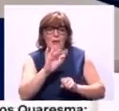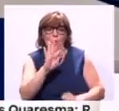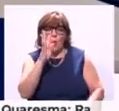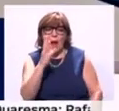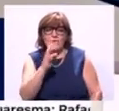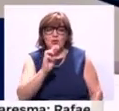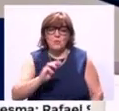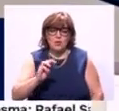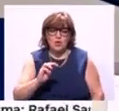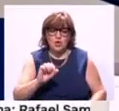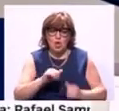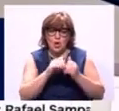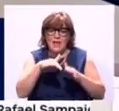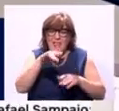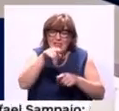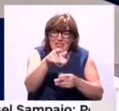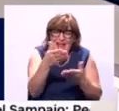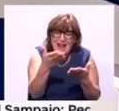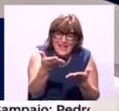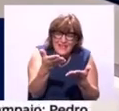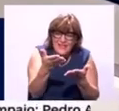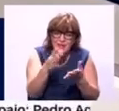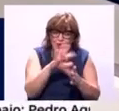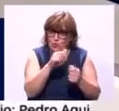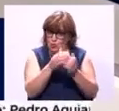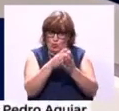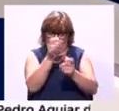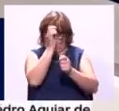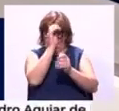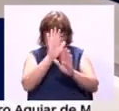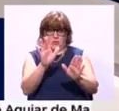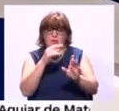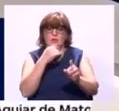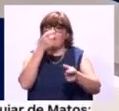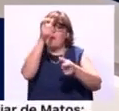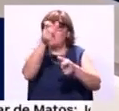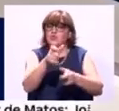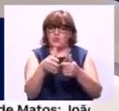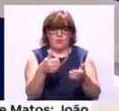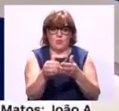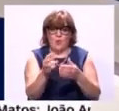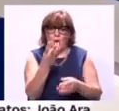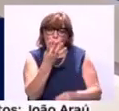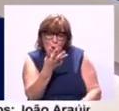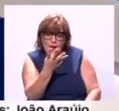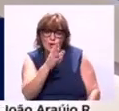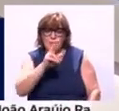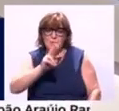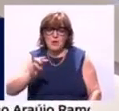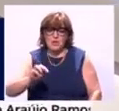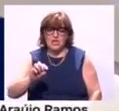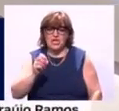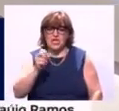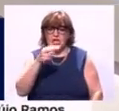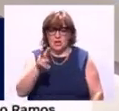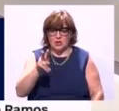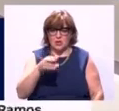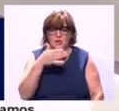que ele tem, todo o respeito pela idade, pronto, e não estou aqui a falar da pessoa, 4 milhões de euros, e emprestamos